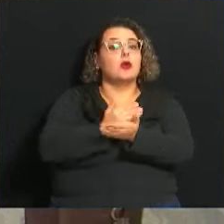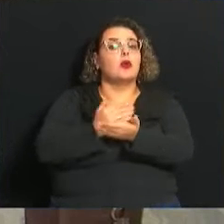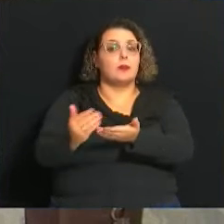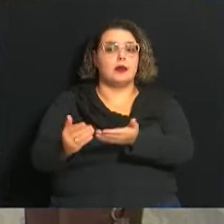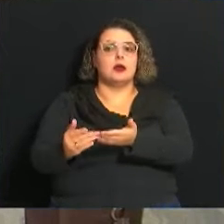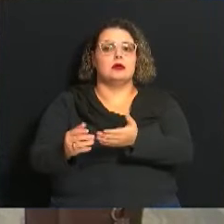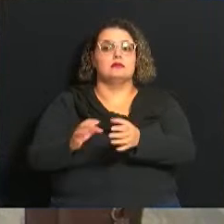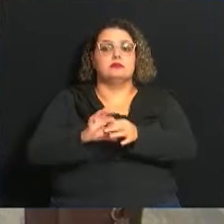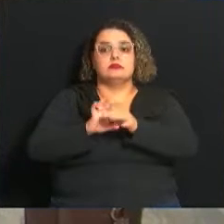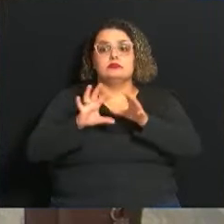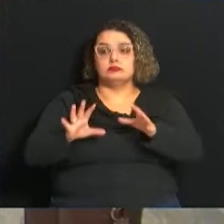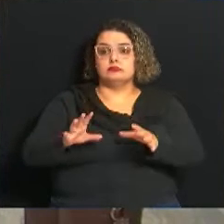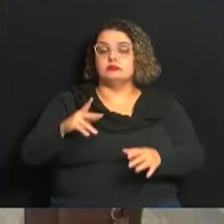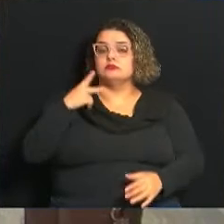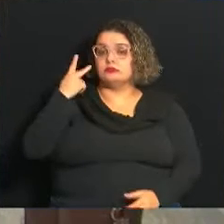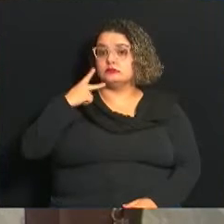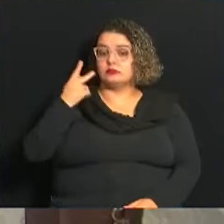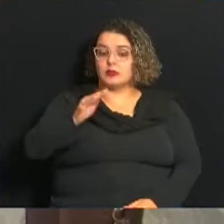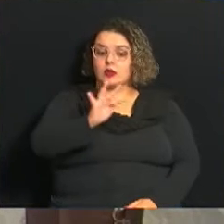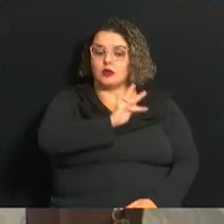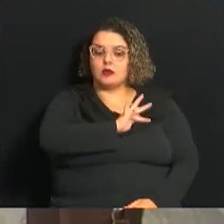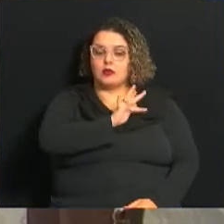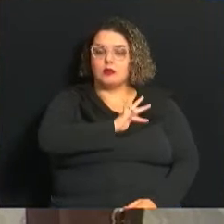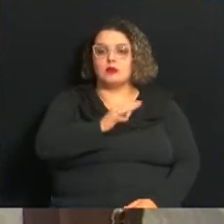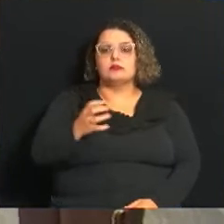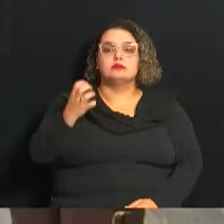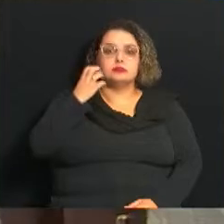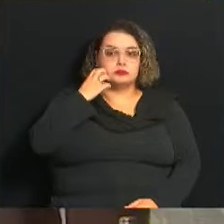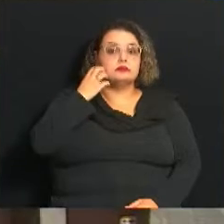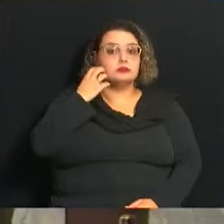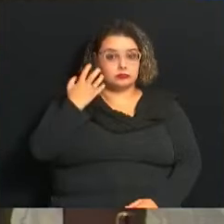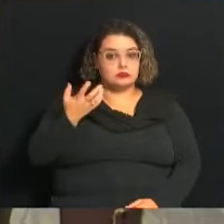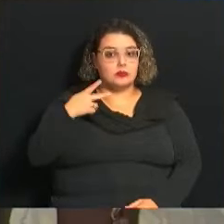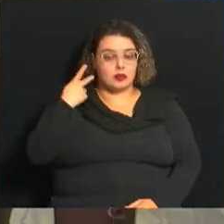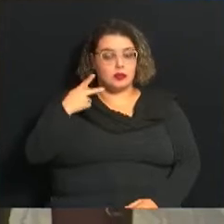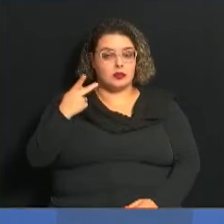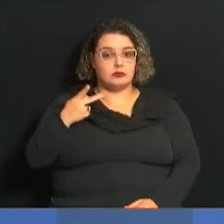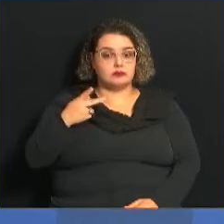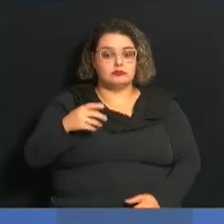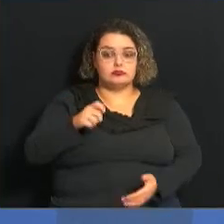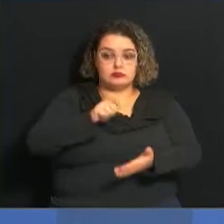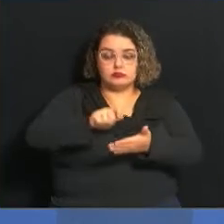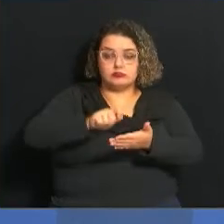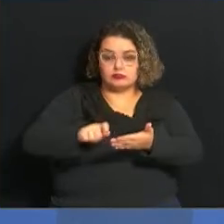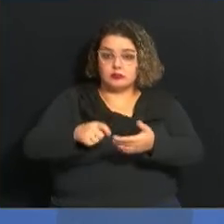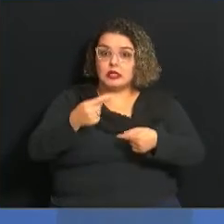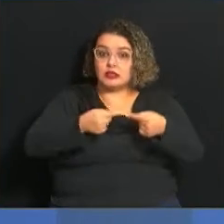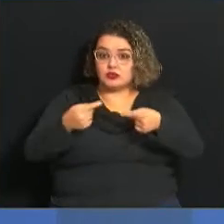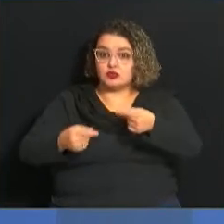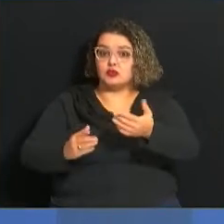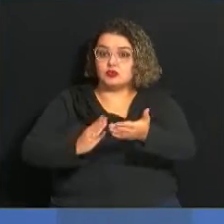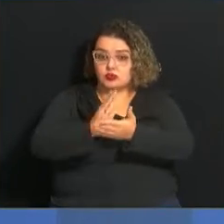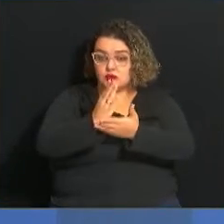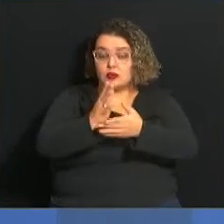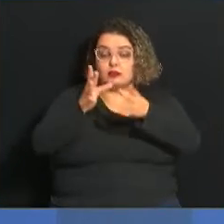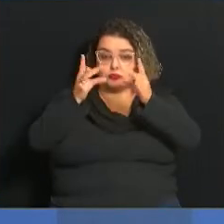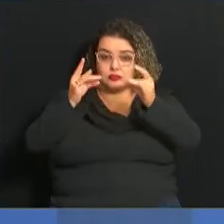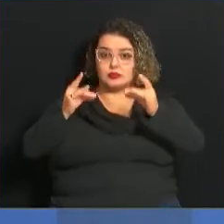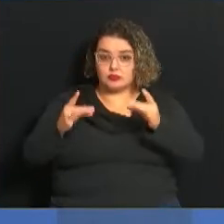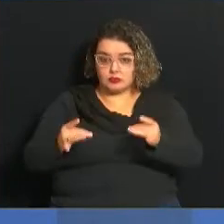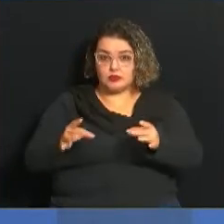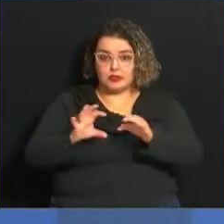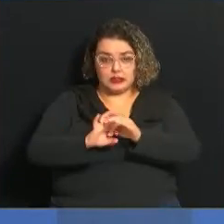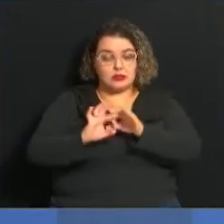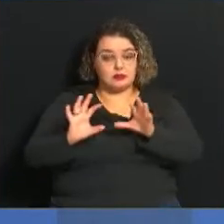dos vereadores Fernando Mendes e Igor Diego. A proposta que foi discutida e aprovada no mérito vai